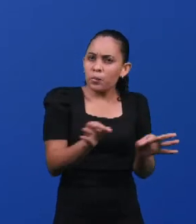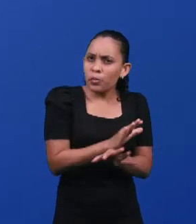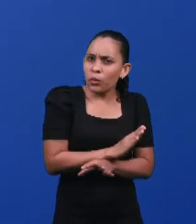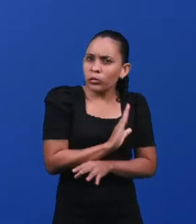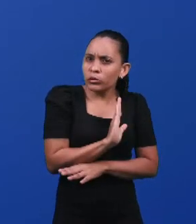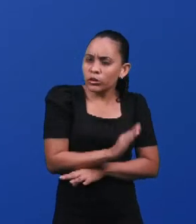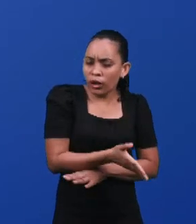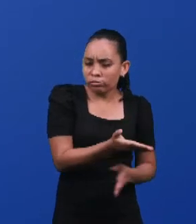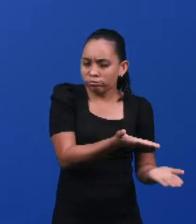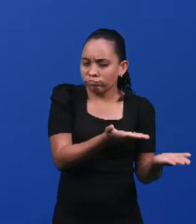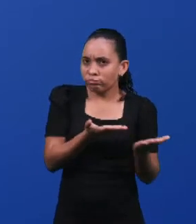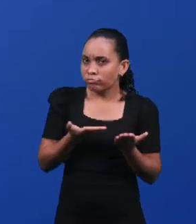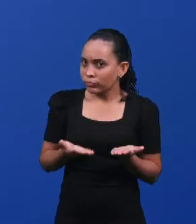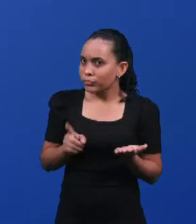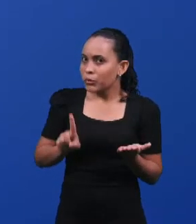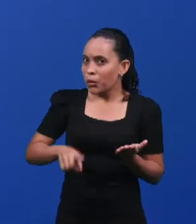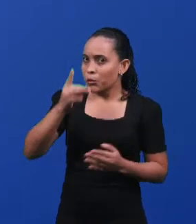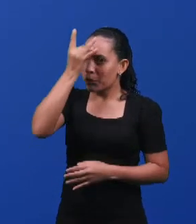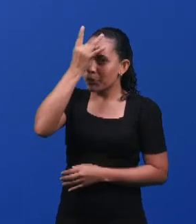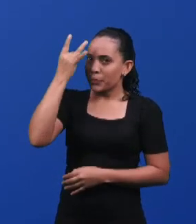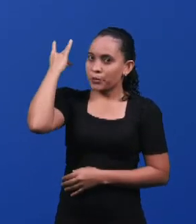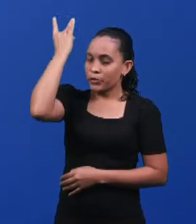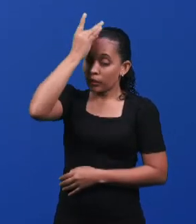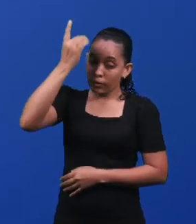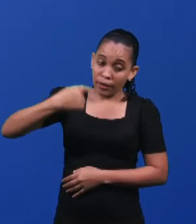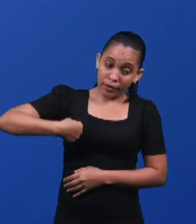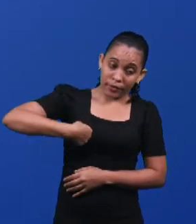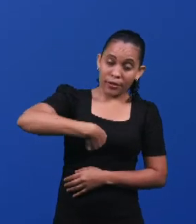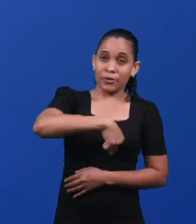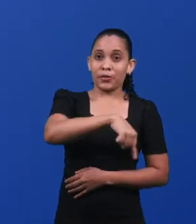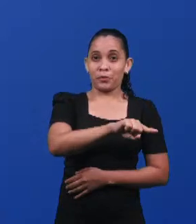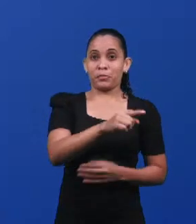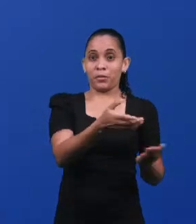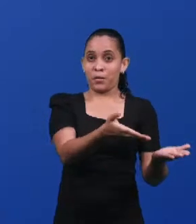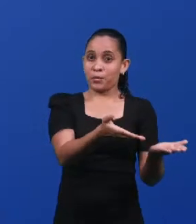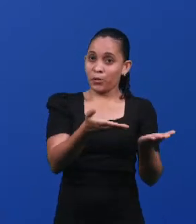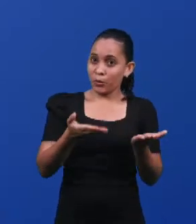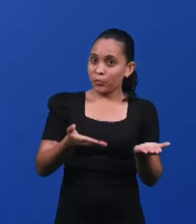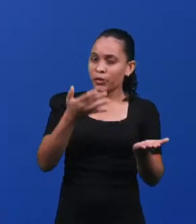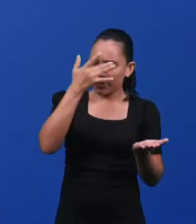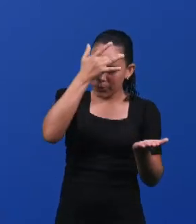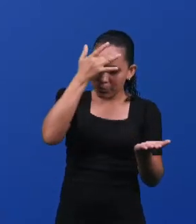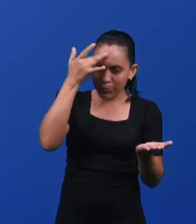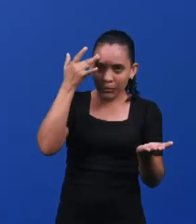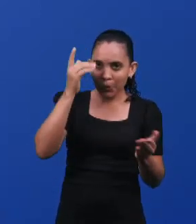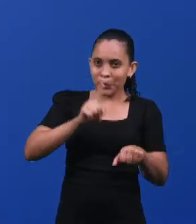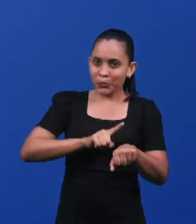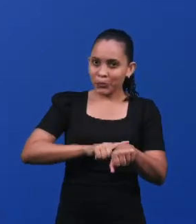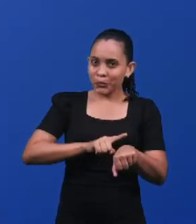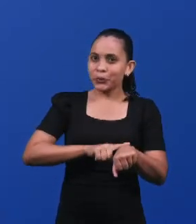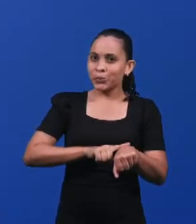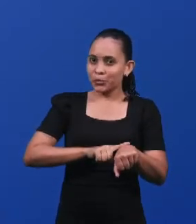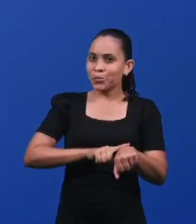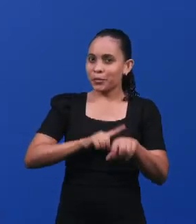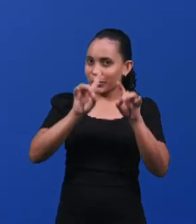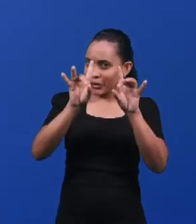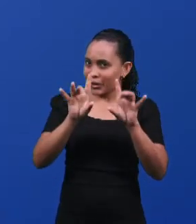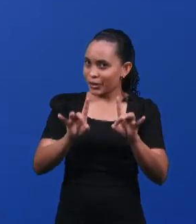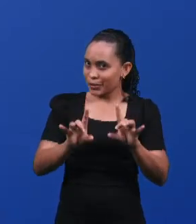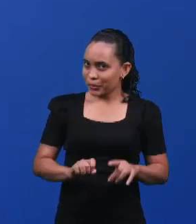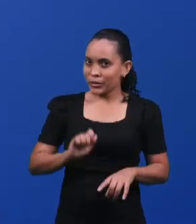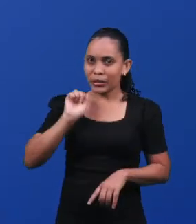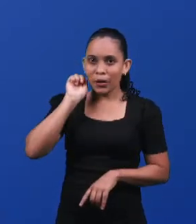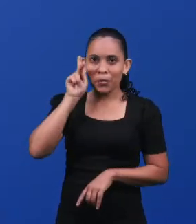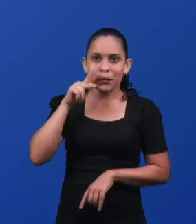Então, o Espírito Santo é aquele que sai para convidar as pessoas para esta grande ceia, né? Este servo que sai para fazer